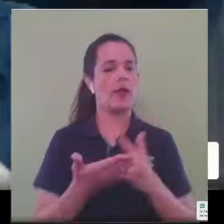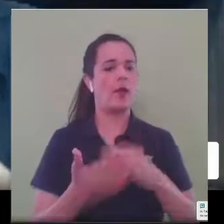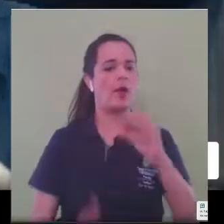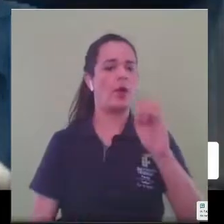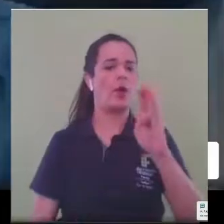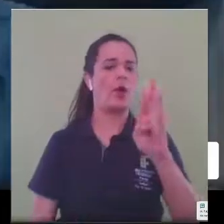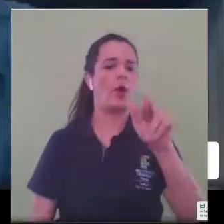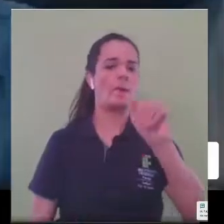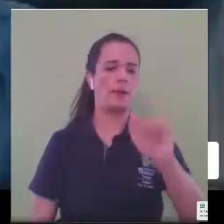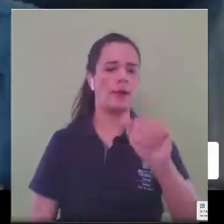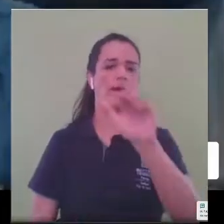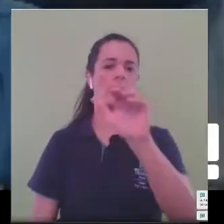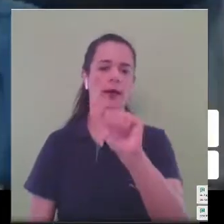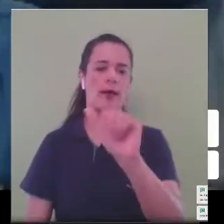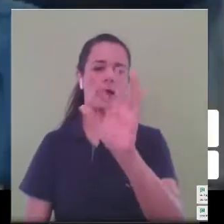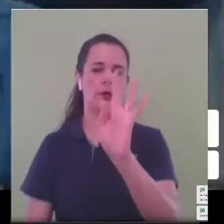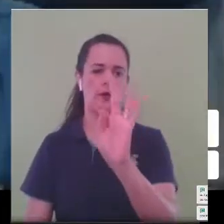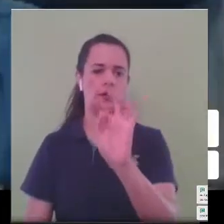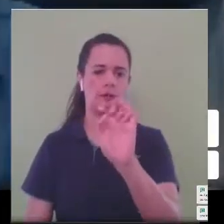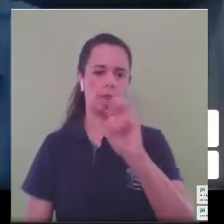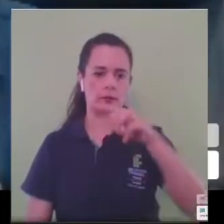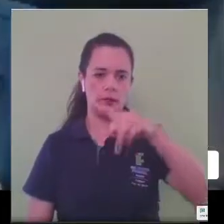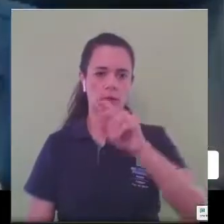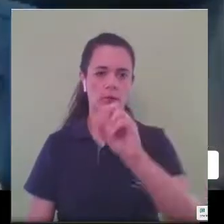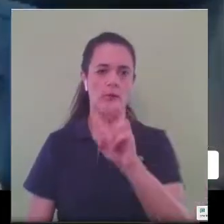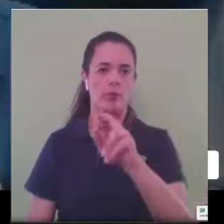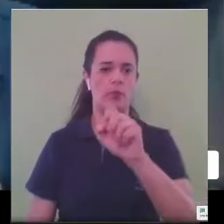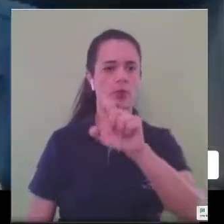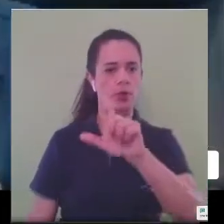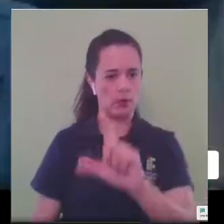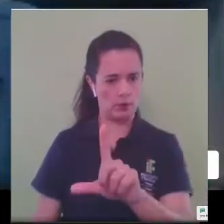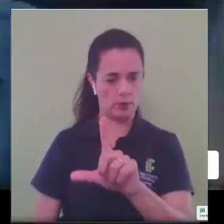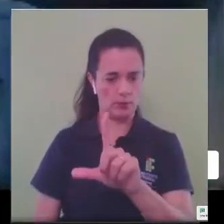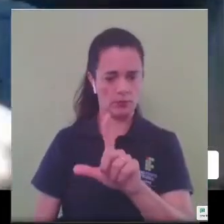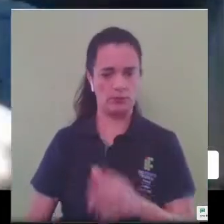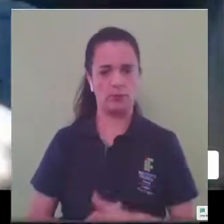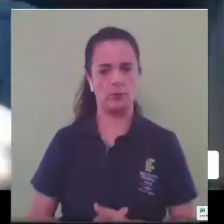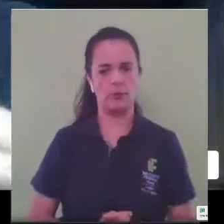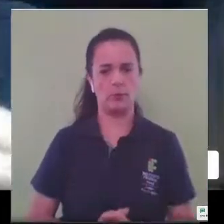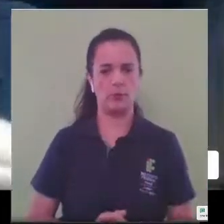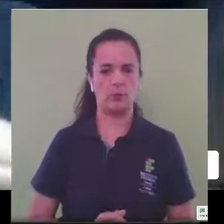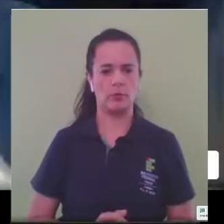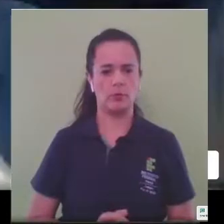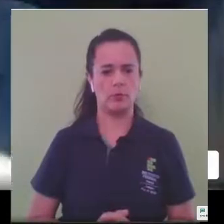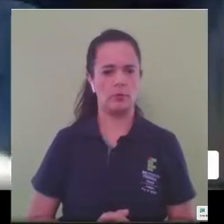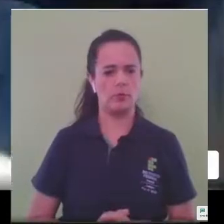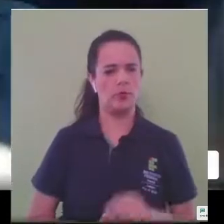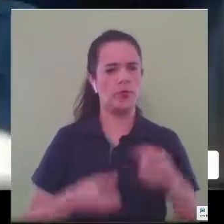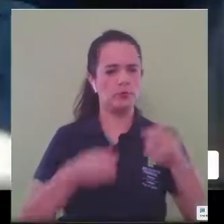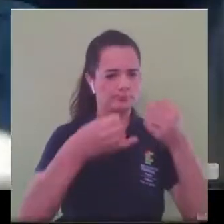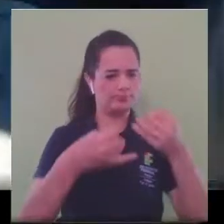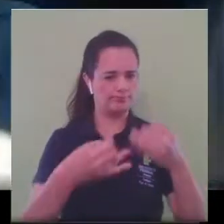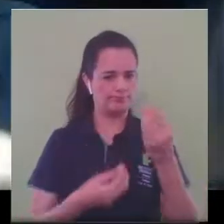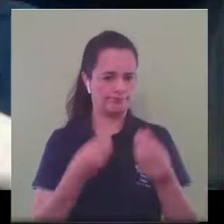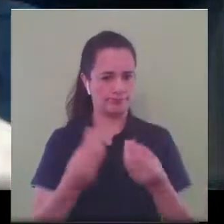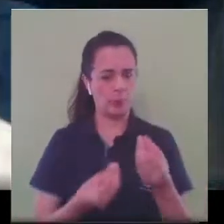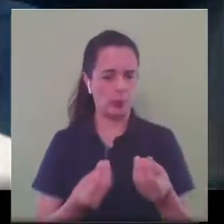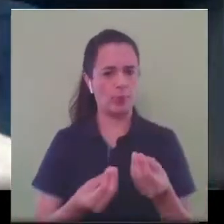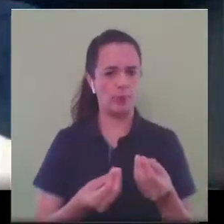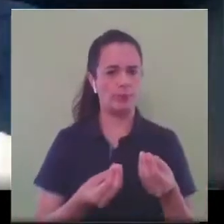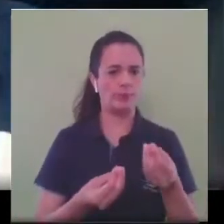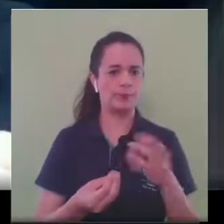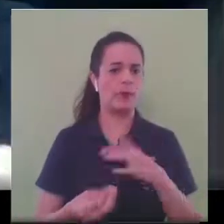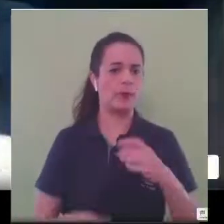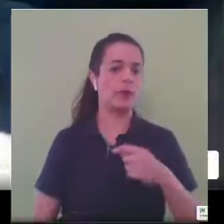atemporal, né? A obra atemporal ela está escrita com a concepção de que